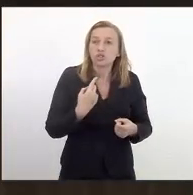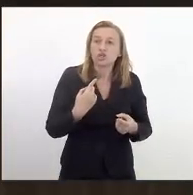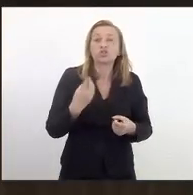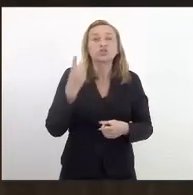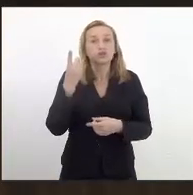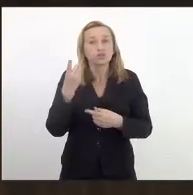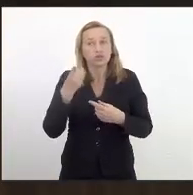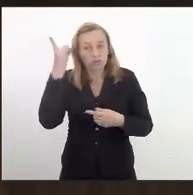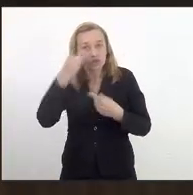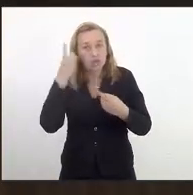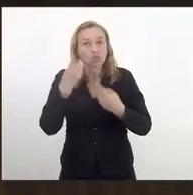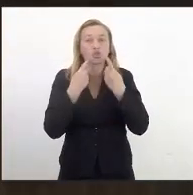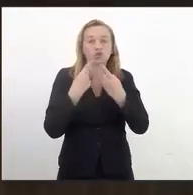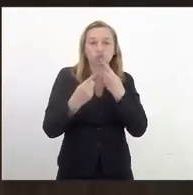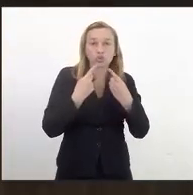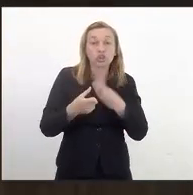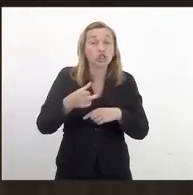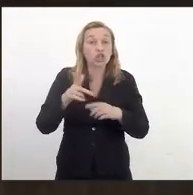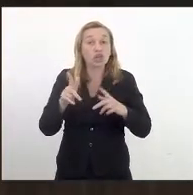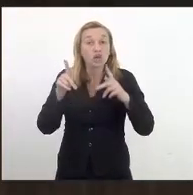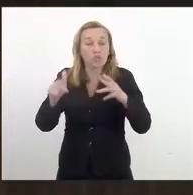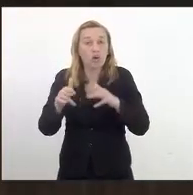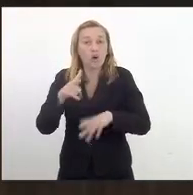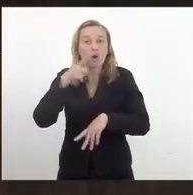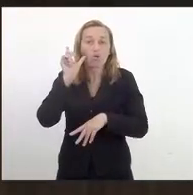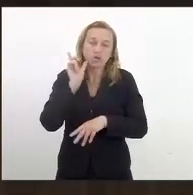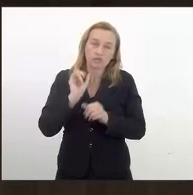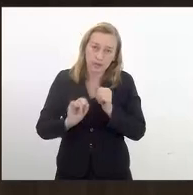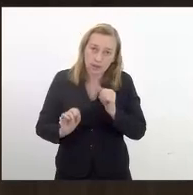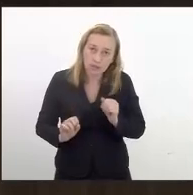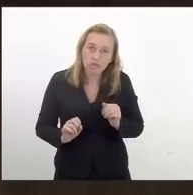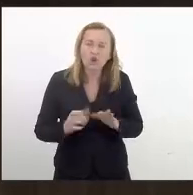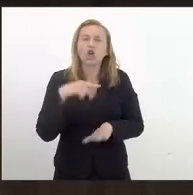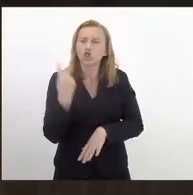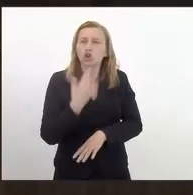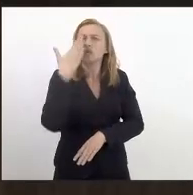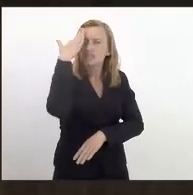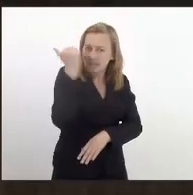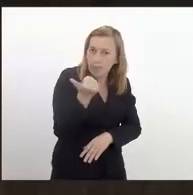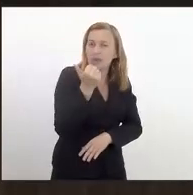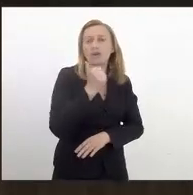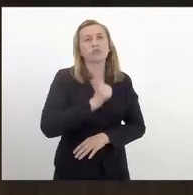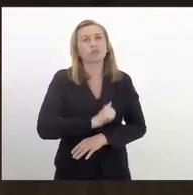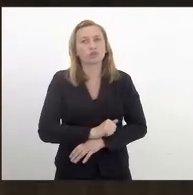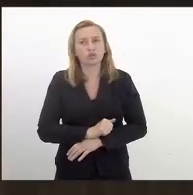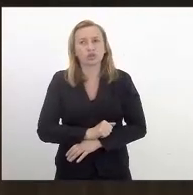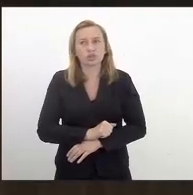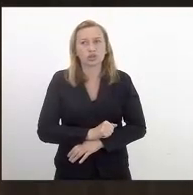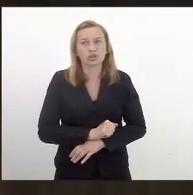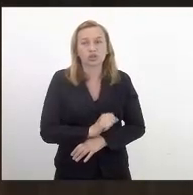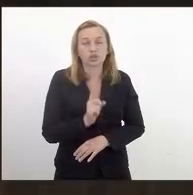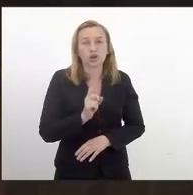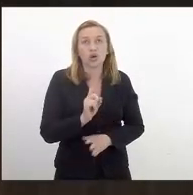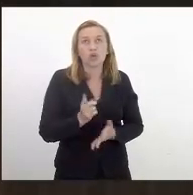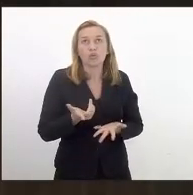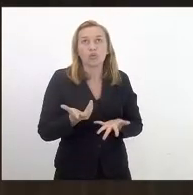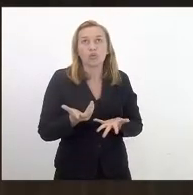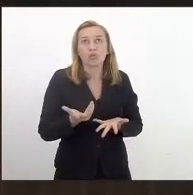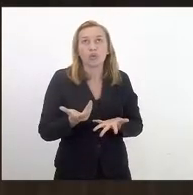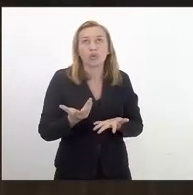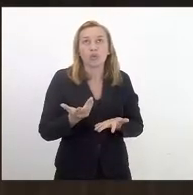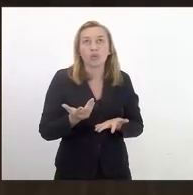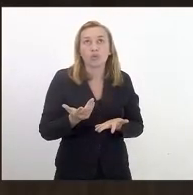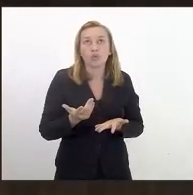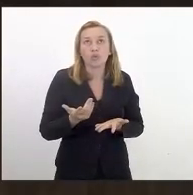o tema como fizemos ontem e nesse caso nós sabemos não por presunção não é nem por estimativa